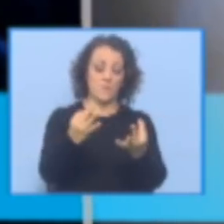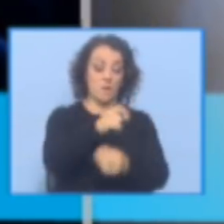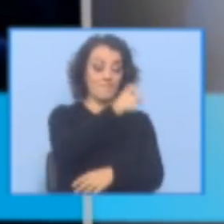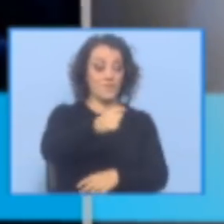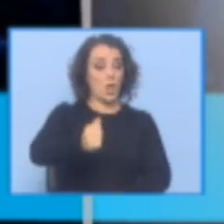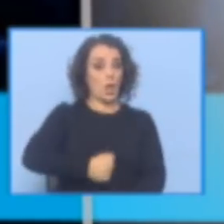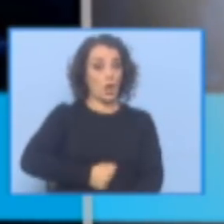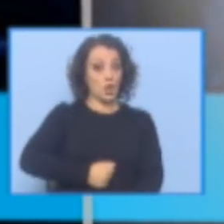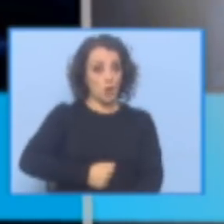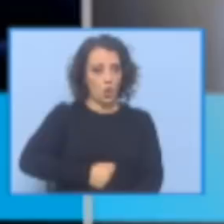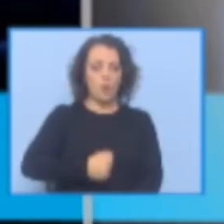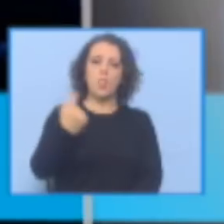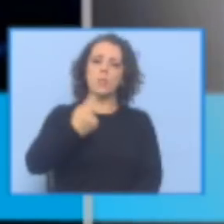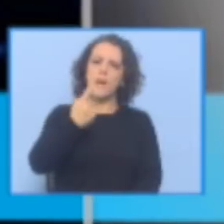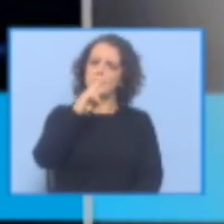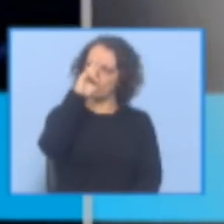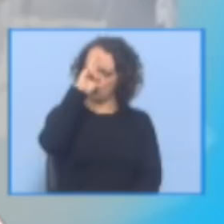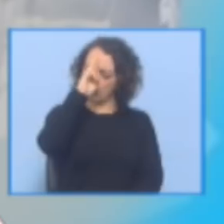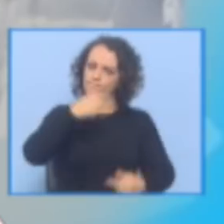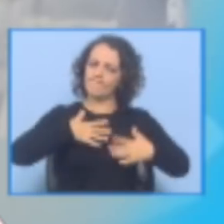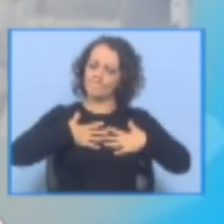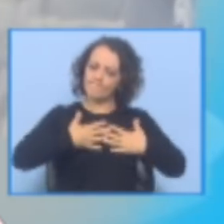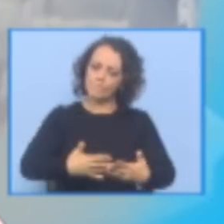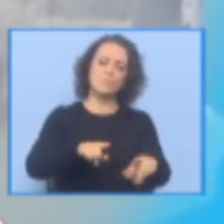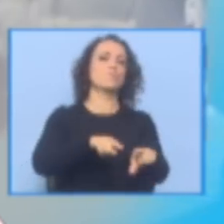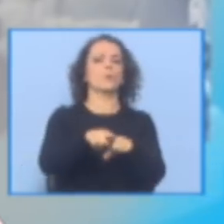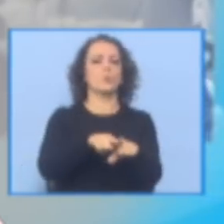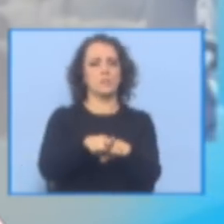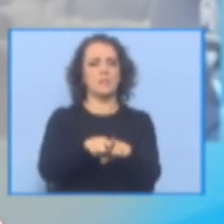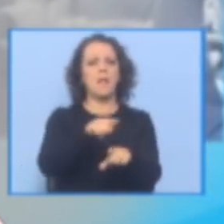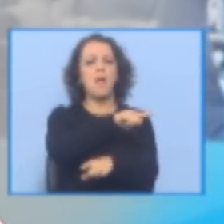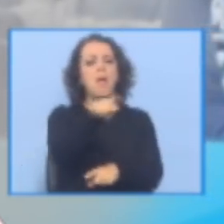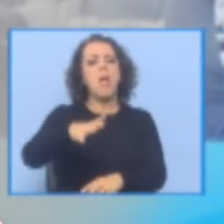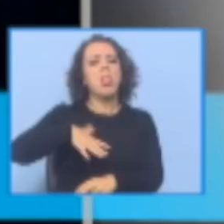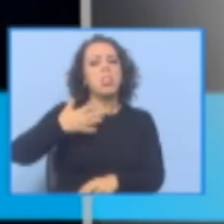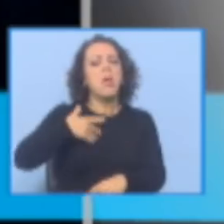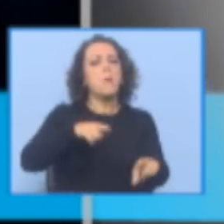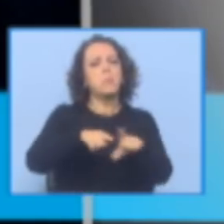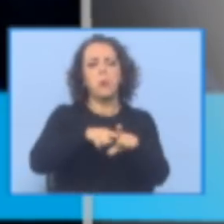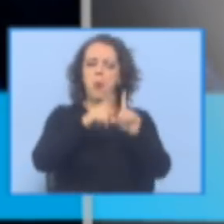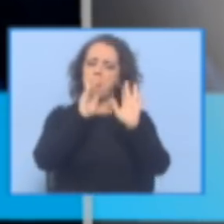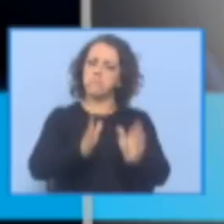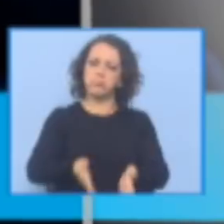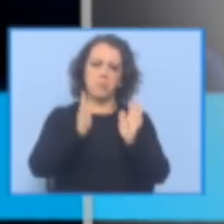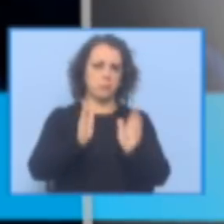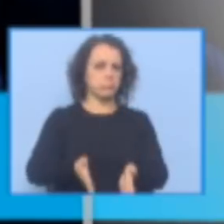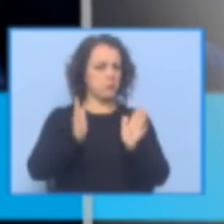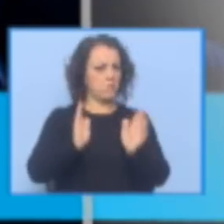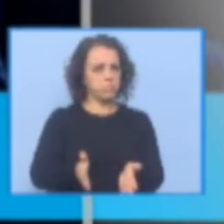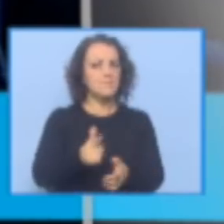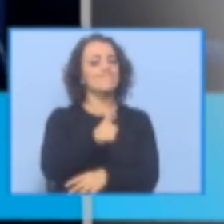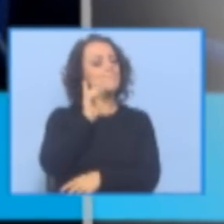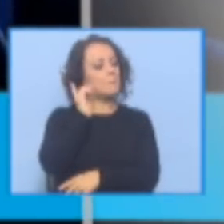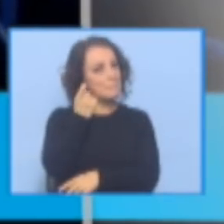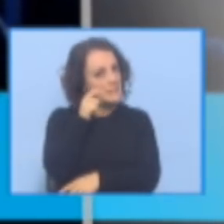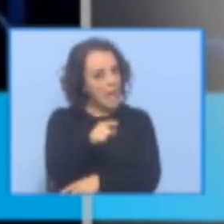católicos devem estar empenhados na política, que não devem ter medo da política, e é preciso que assim